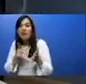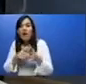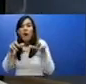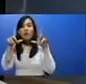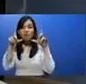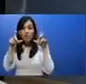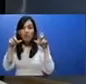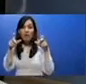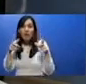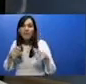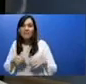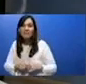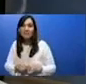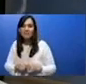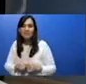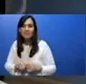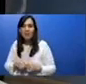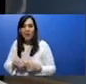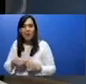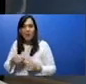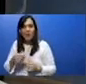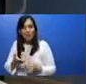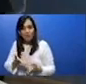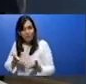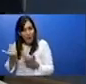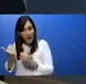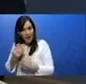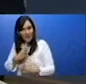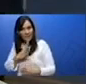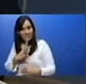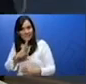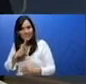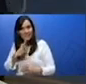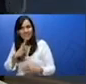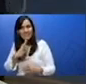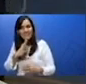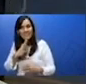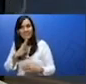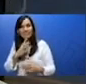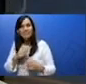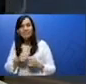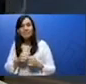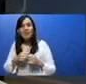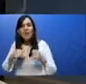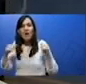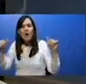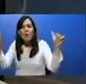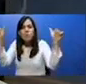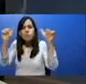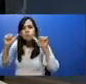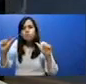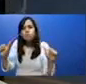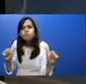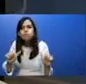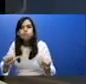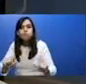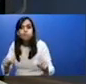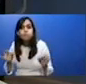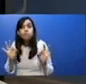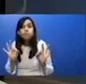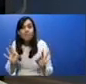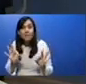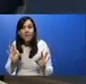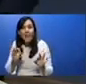fotografias. Mas vamos conhecer uma dessas obras que foi produzida há mais de 500